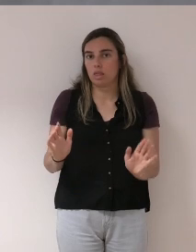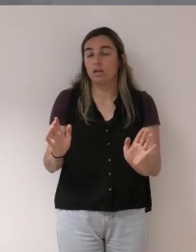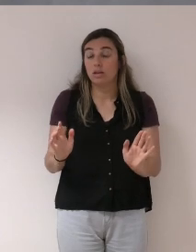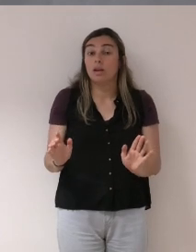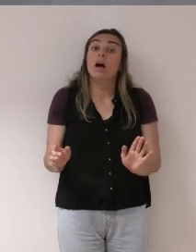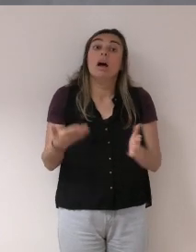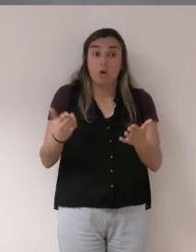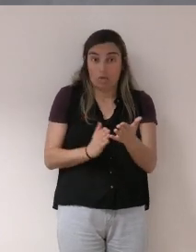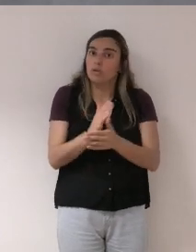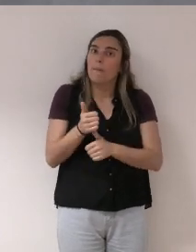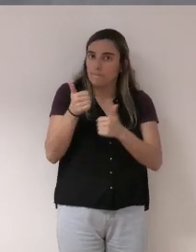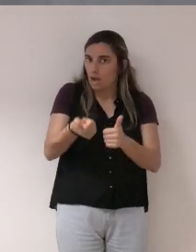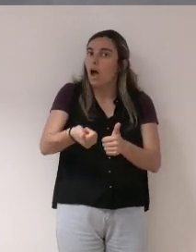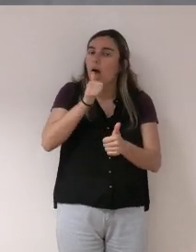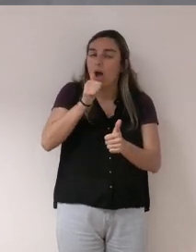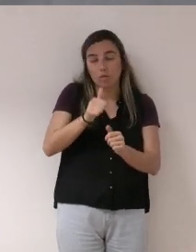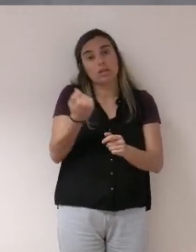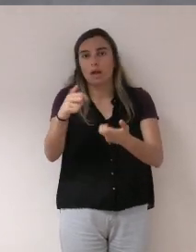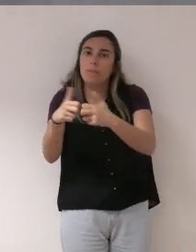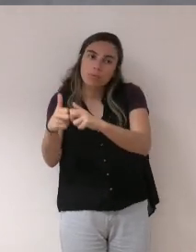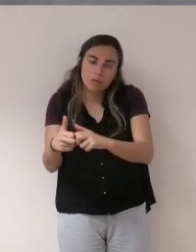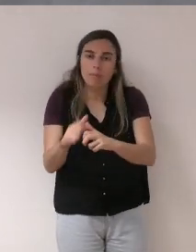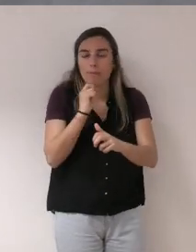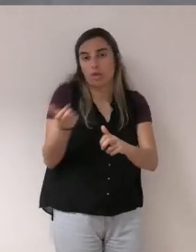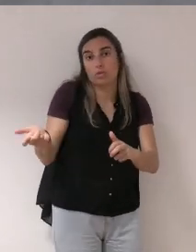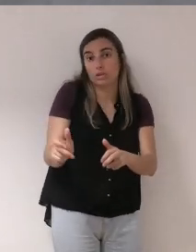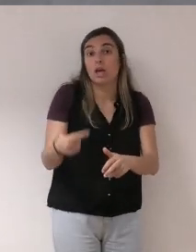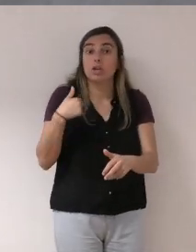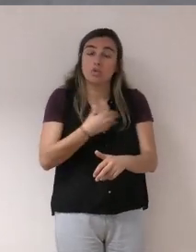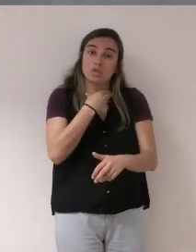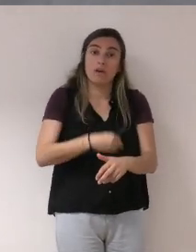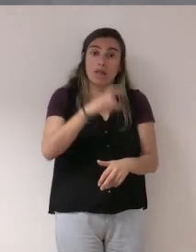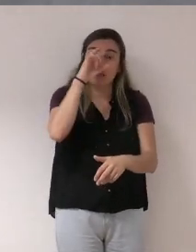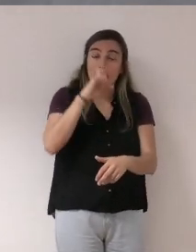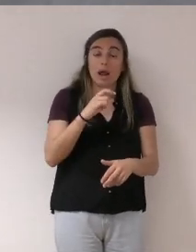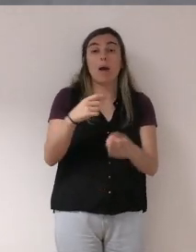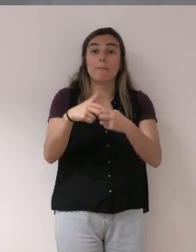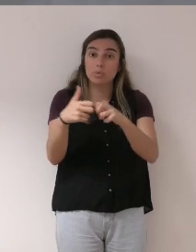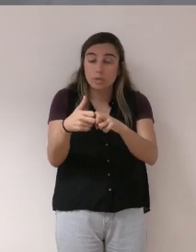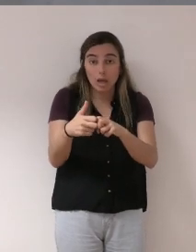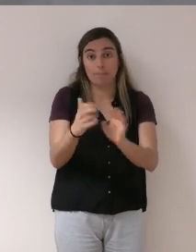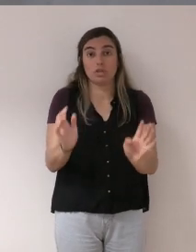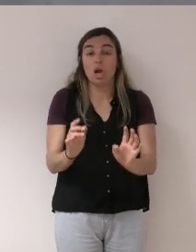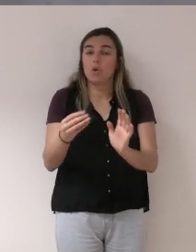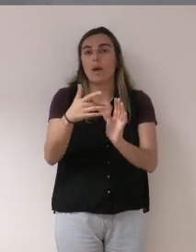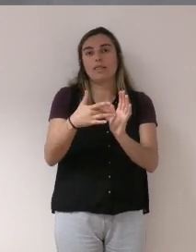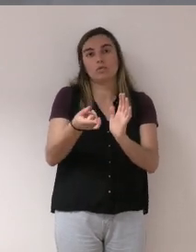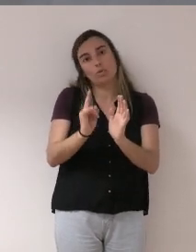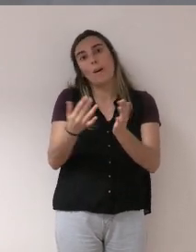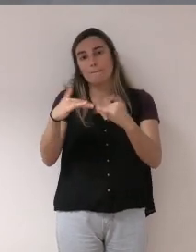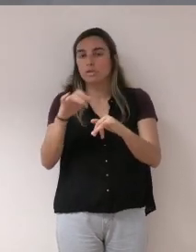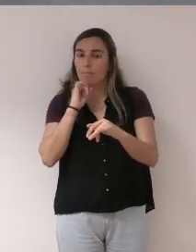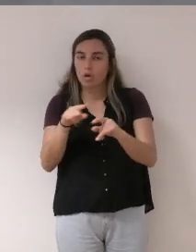Portugal, embora nem sempre, não é? Há problemas, não é? Gostava de lembrar os problemas, por exemplo, de um livro que acaba de sair, não enquanto livro, mas enquanto peça de